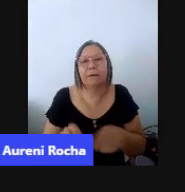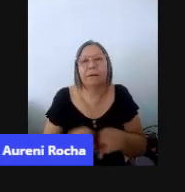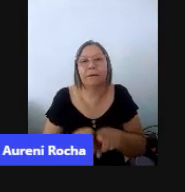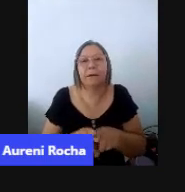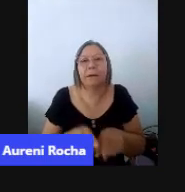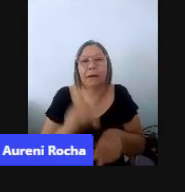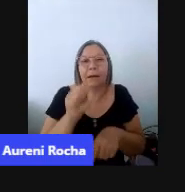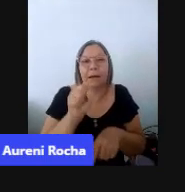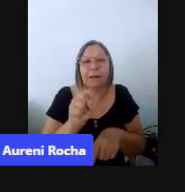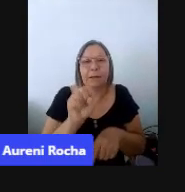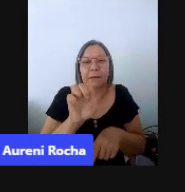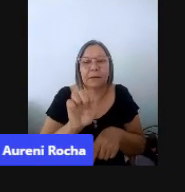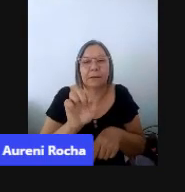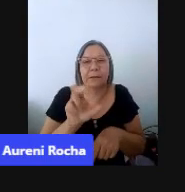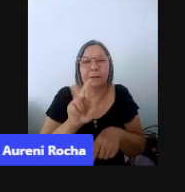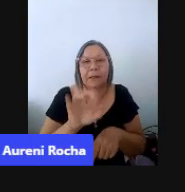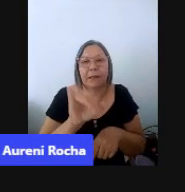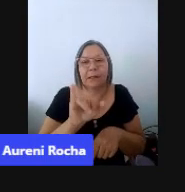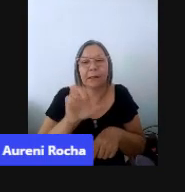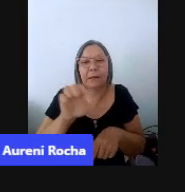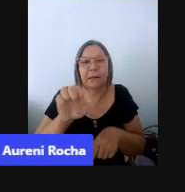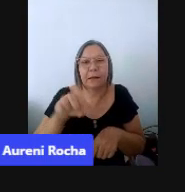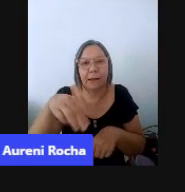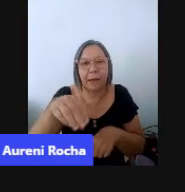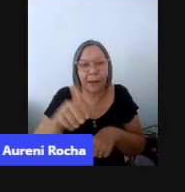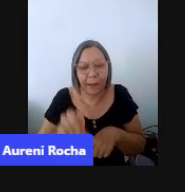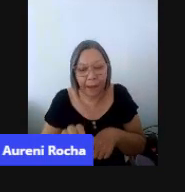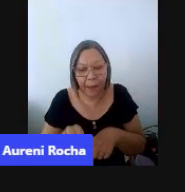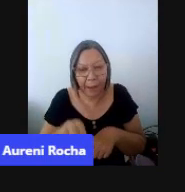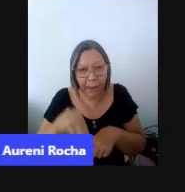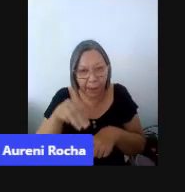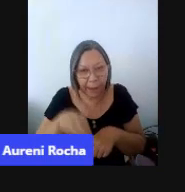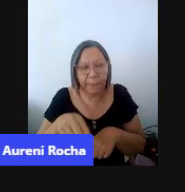frente do buraco do Tatu Canastra, a gente sempre vê ela entrando,